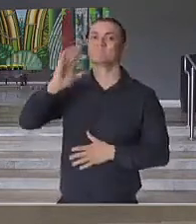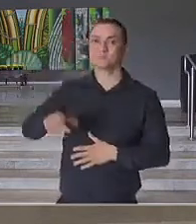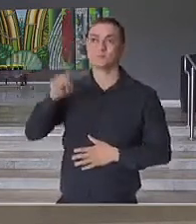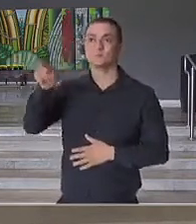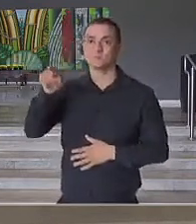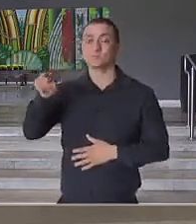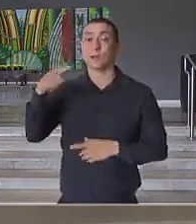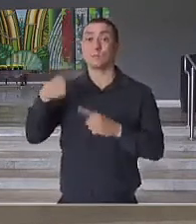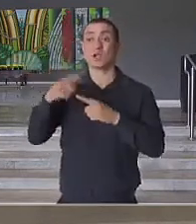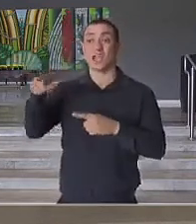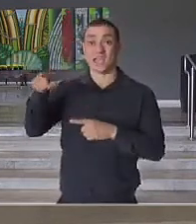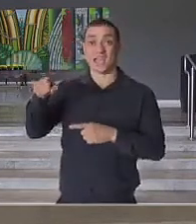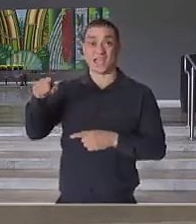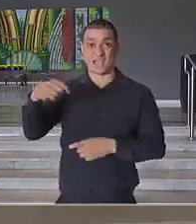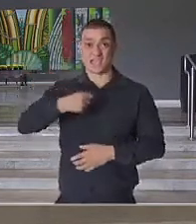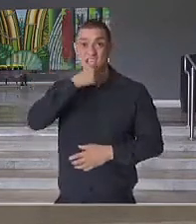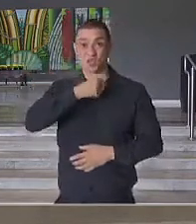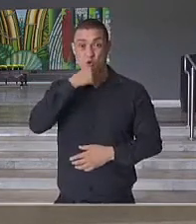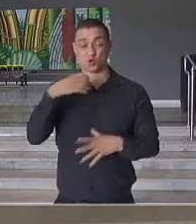eles correspondem a